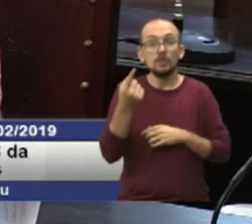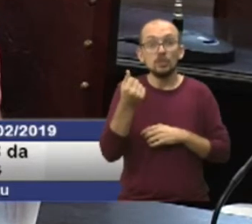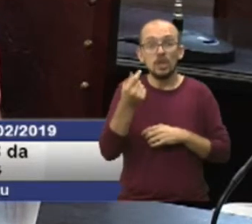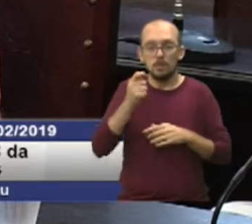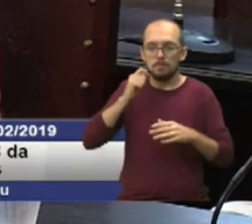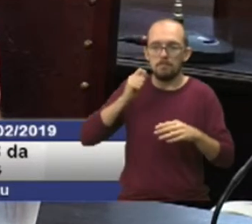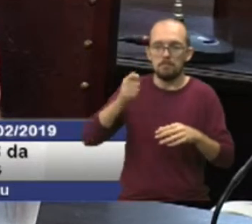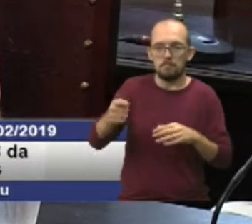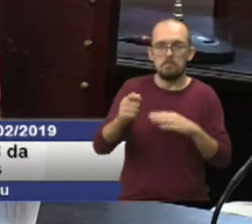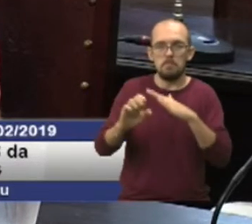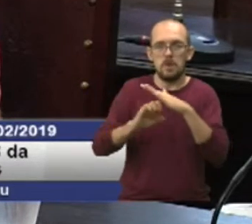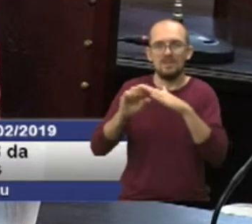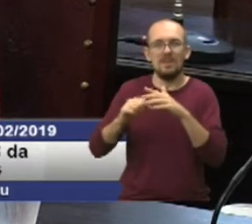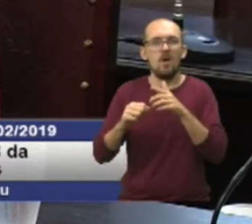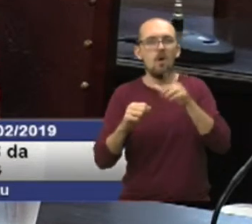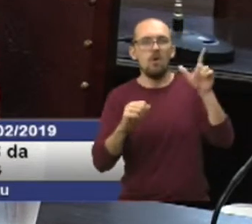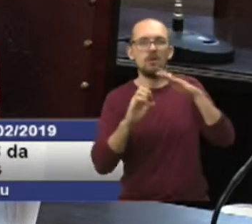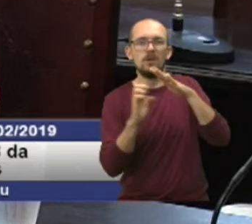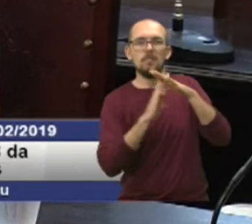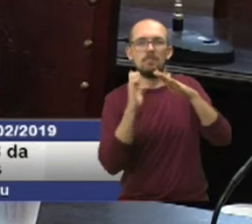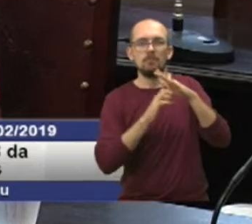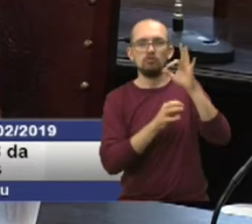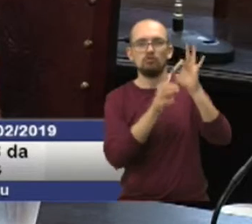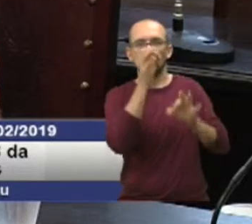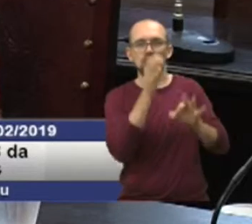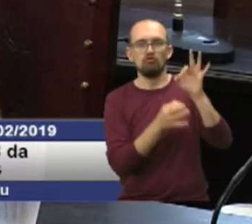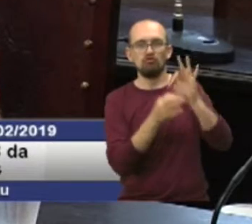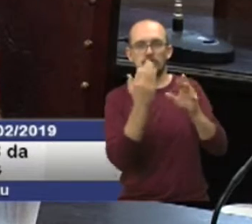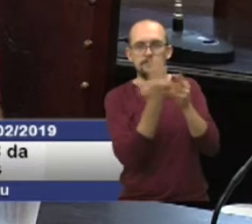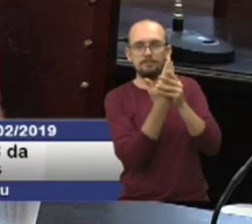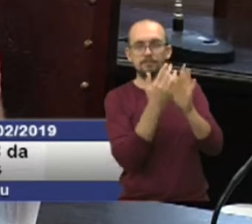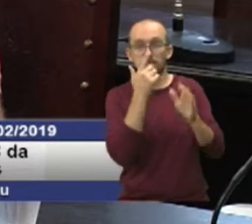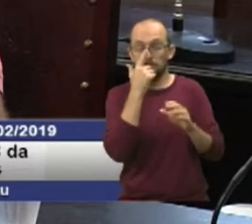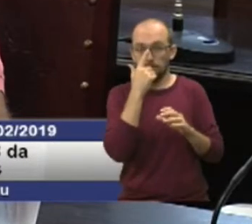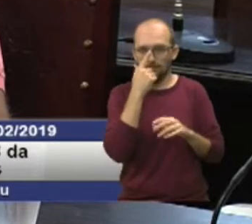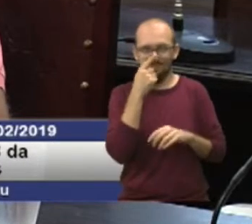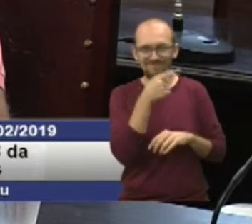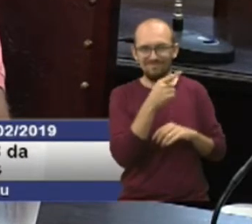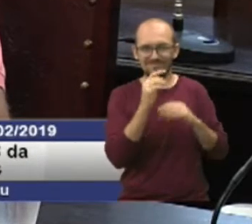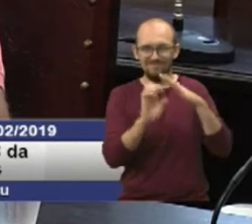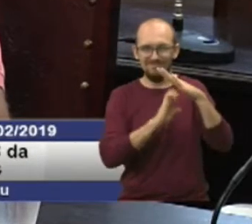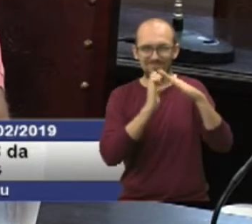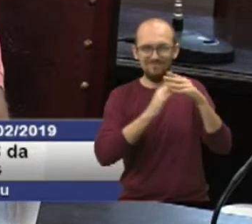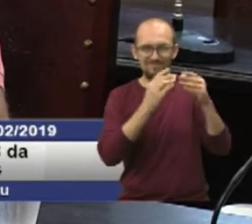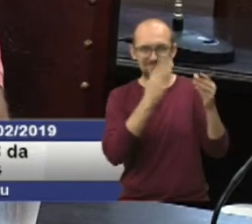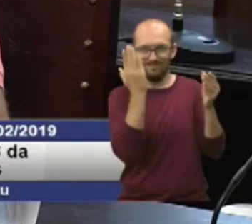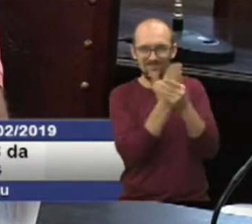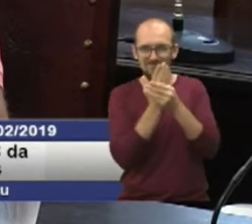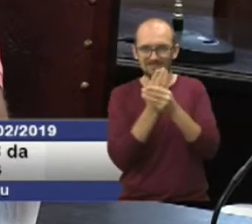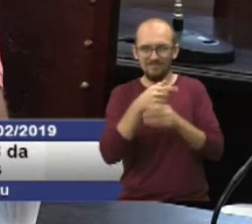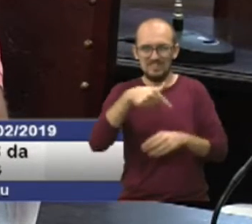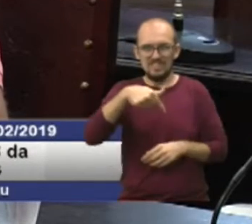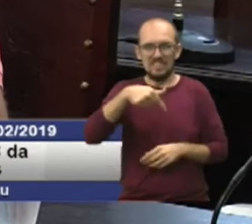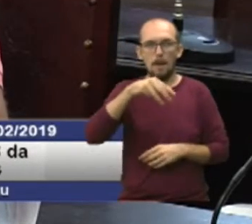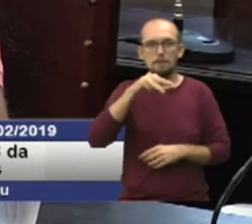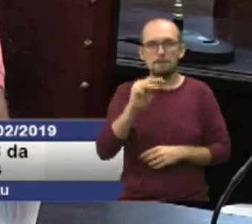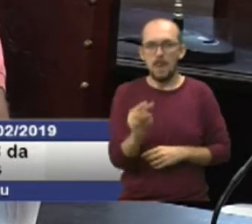que está na justiça, duas perguntas para você. Essa de 7 milhões que a empresa entrou com recurso contra a